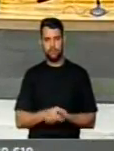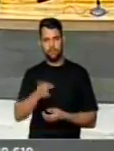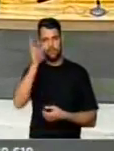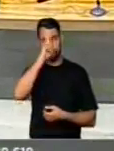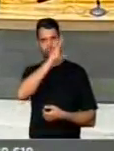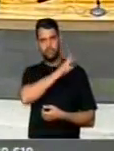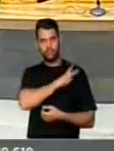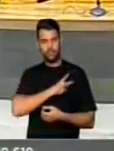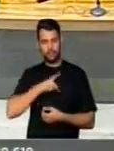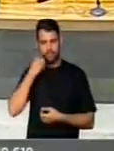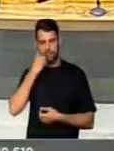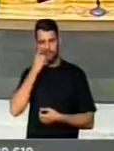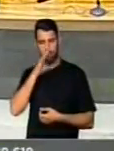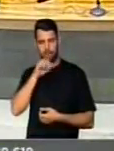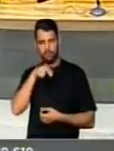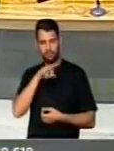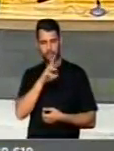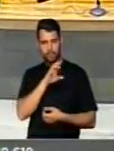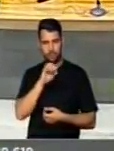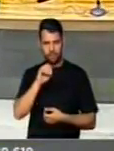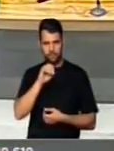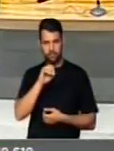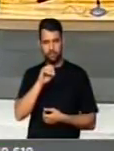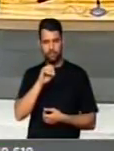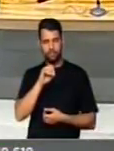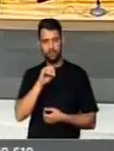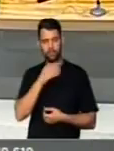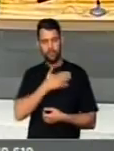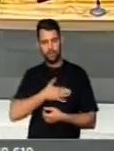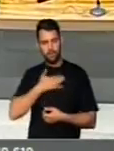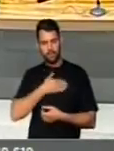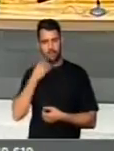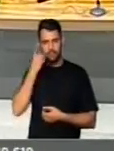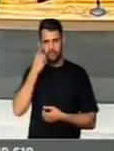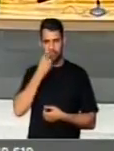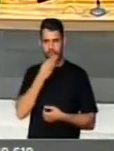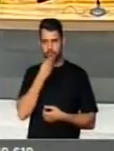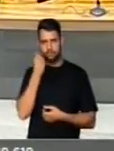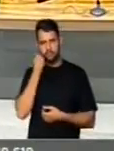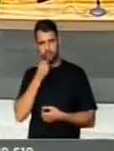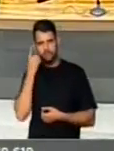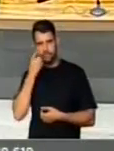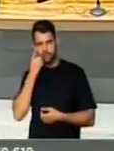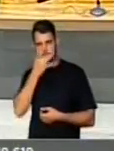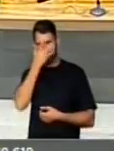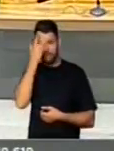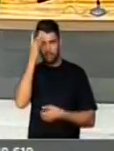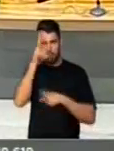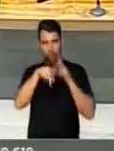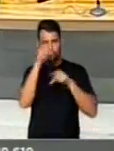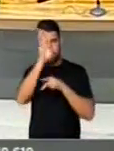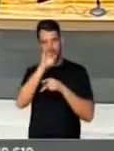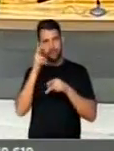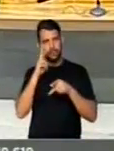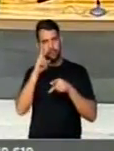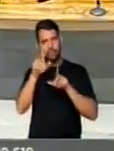Senhor presidente, deputado Carlos Manato, colegas deputados, deputadas, estimado povo brasileiro,